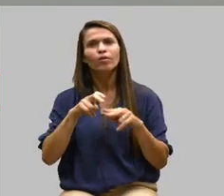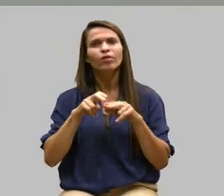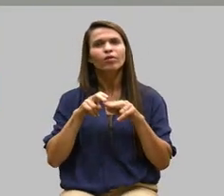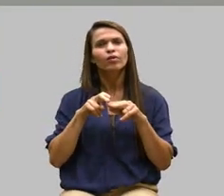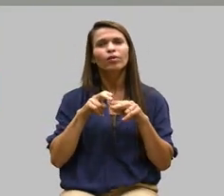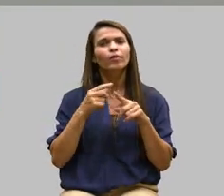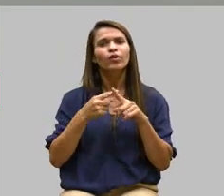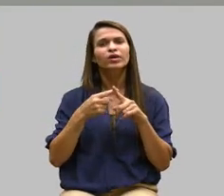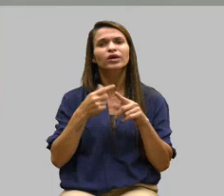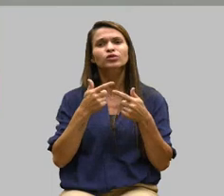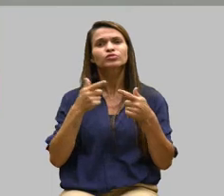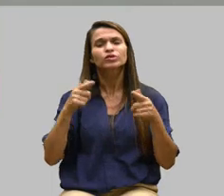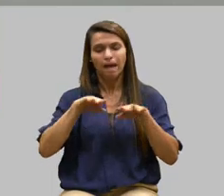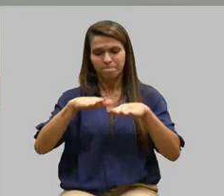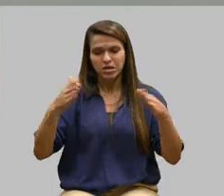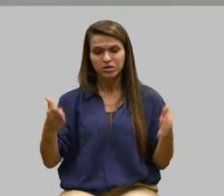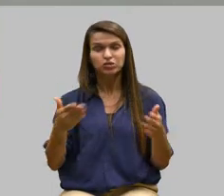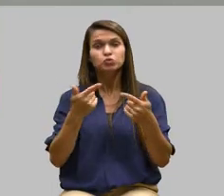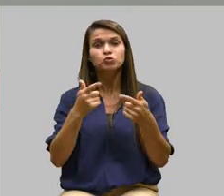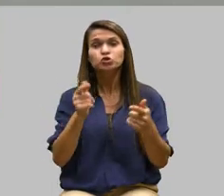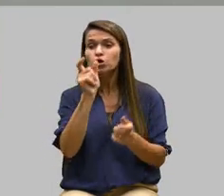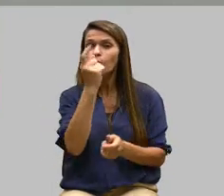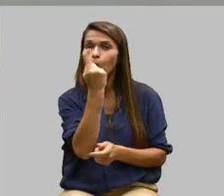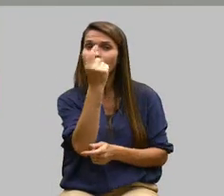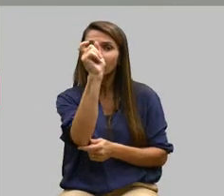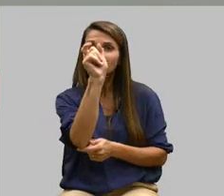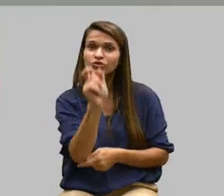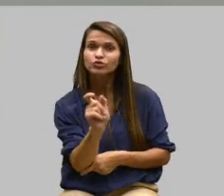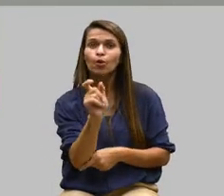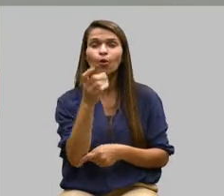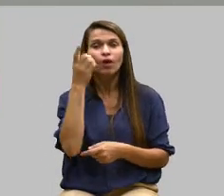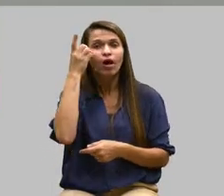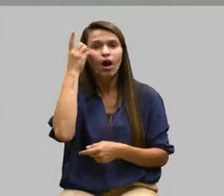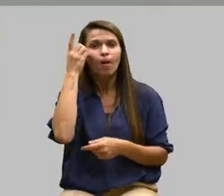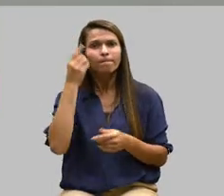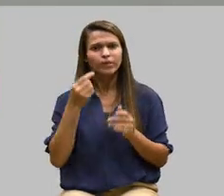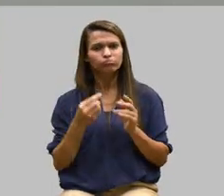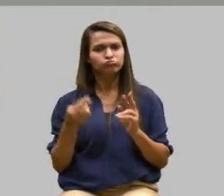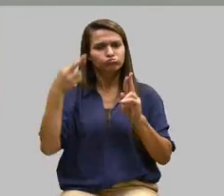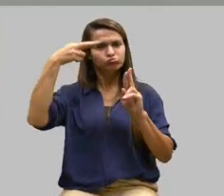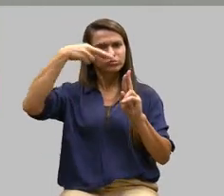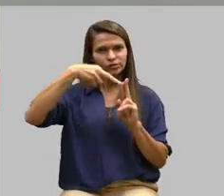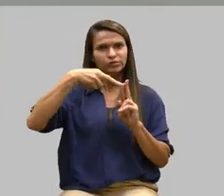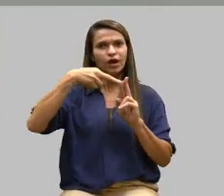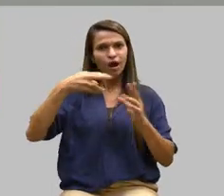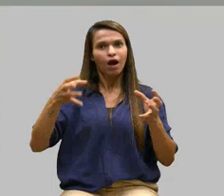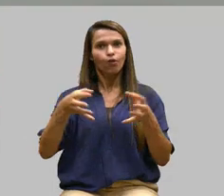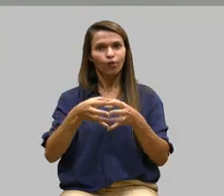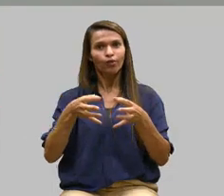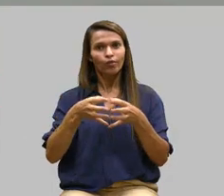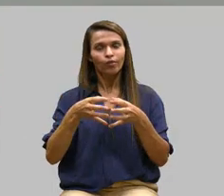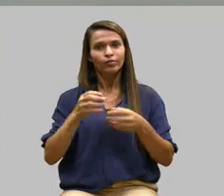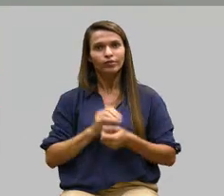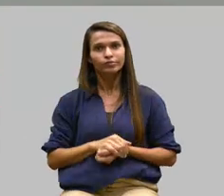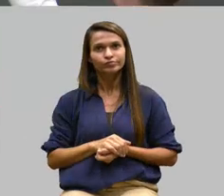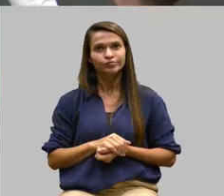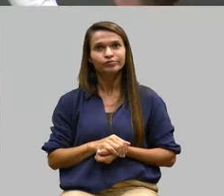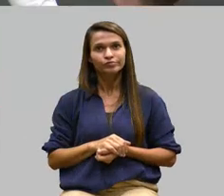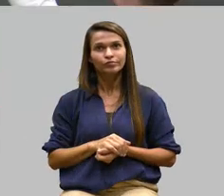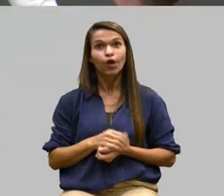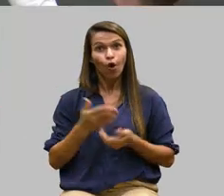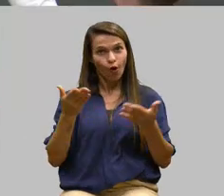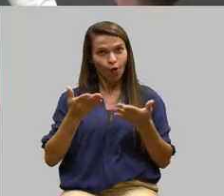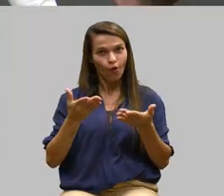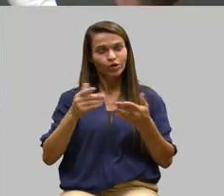nenhum contato para representar a classe vamos dizer assim então hoje nós temos que quatro pessoas na mesa